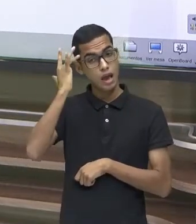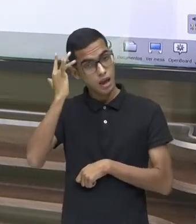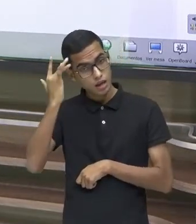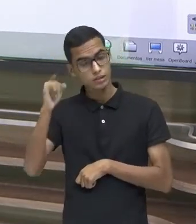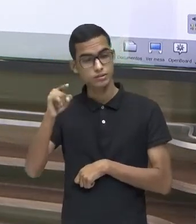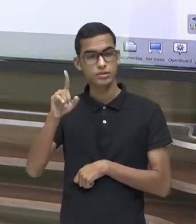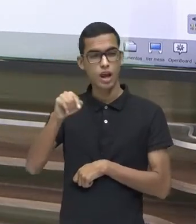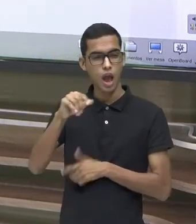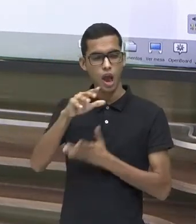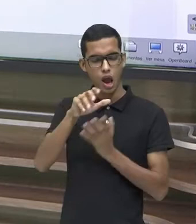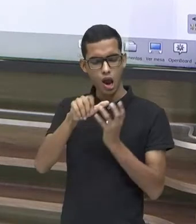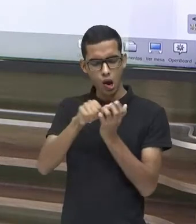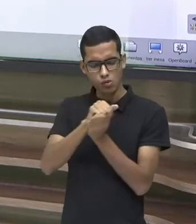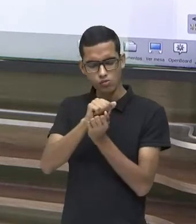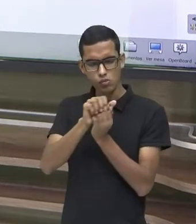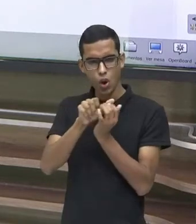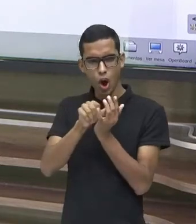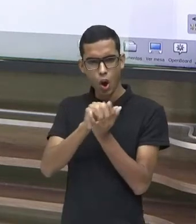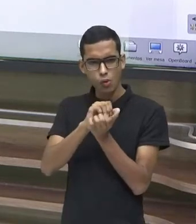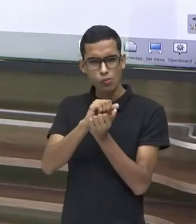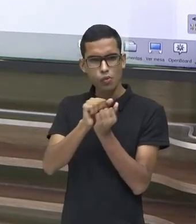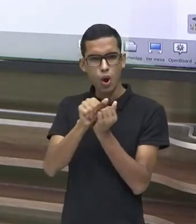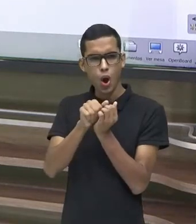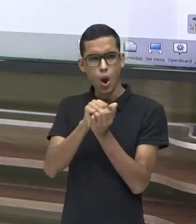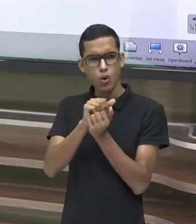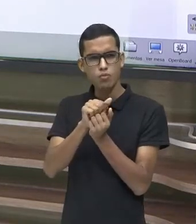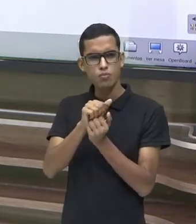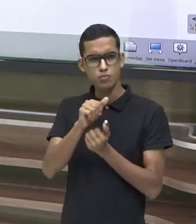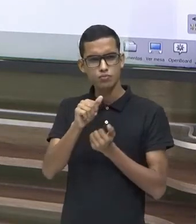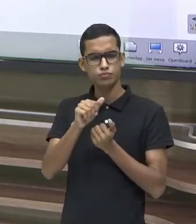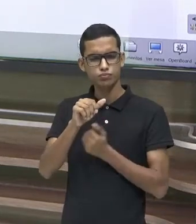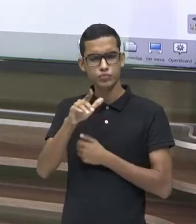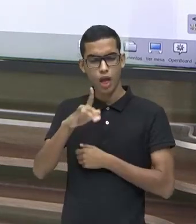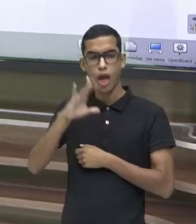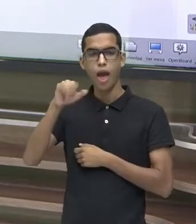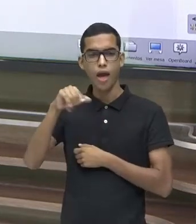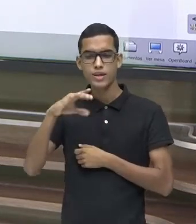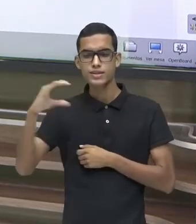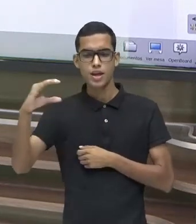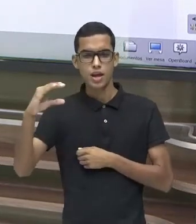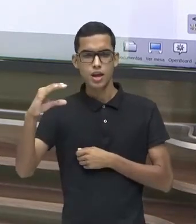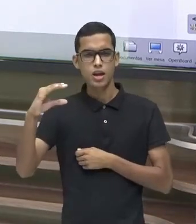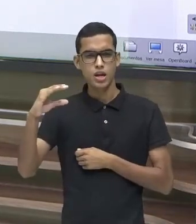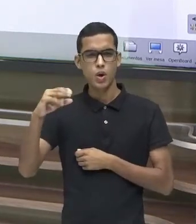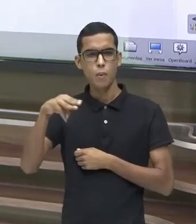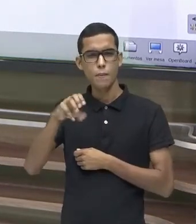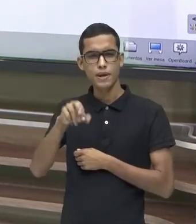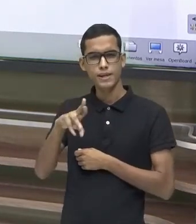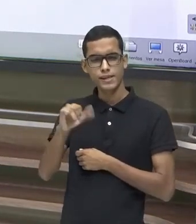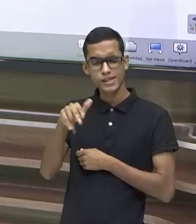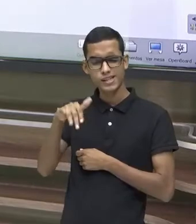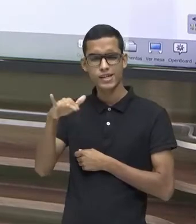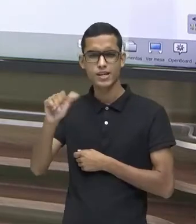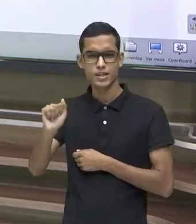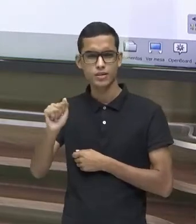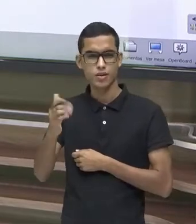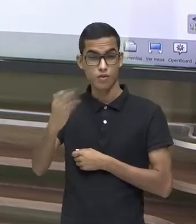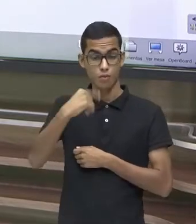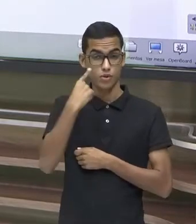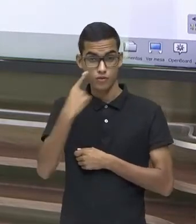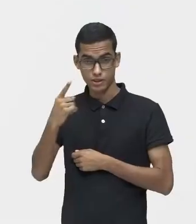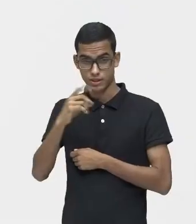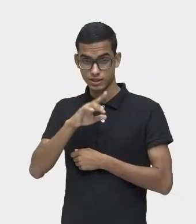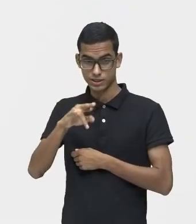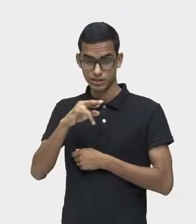da mastigação, que é a primeira etapa da digestão, como mecânica, né? Então, vamos observar aí se ele acertou essa questão. Olha